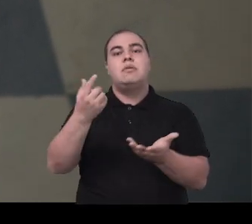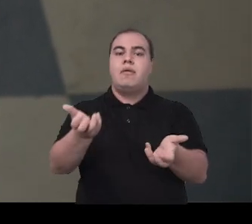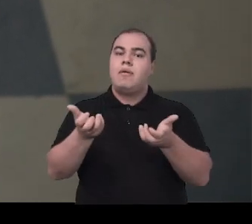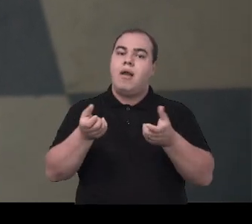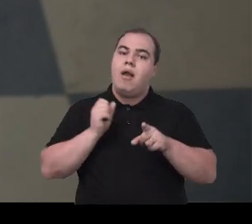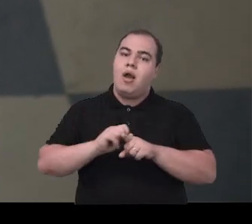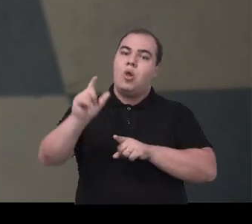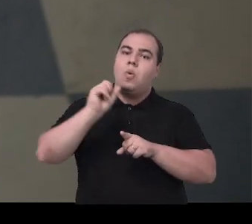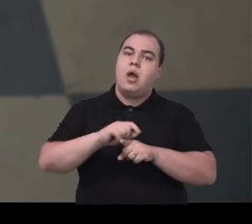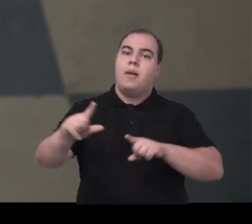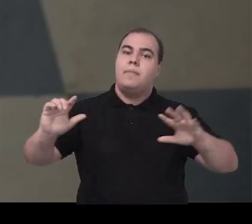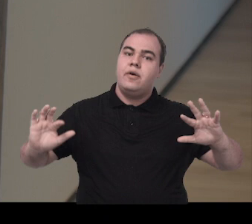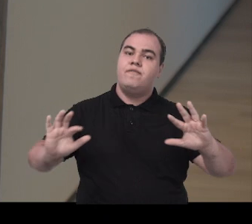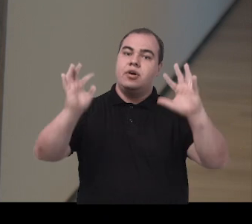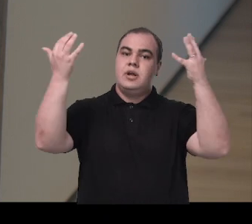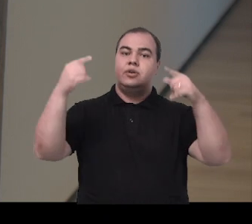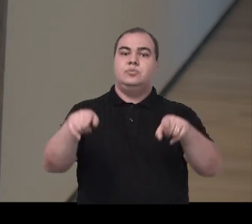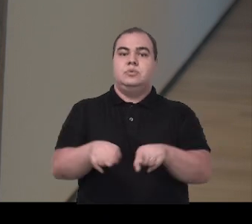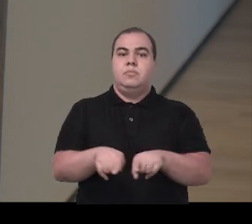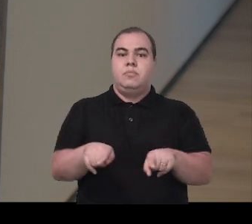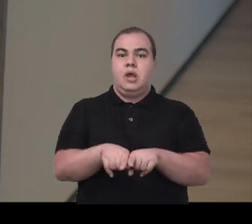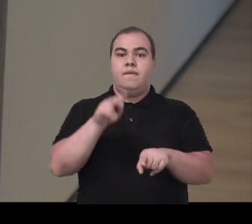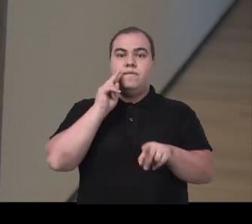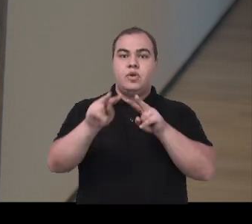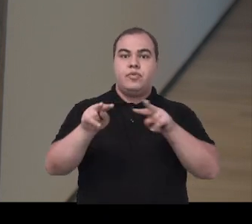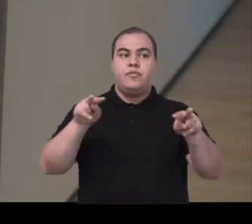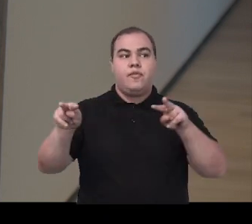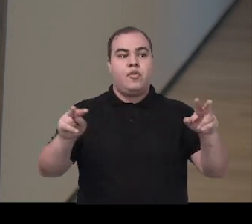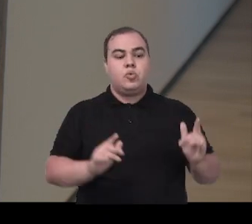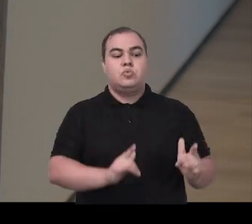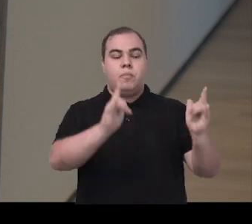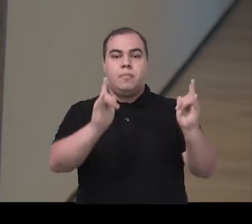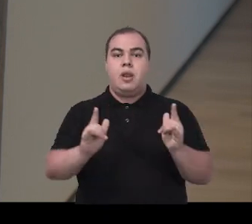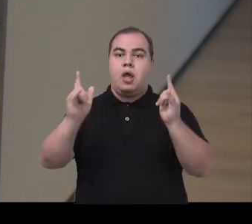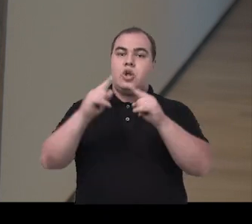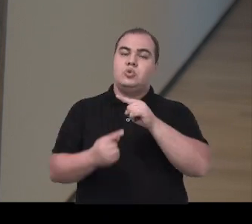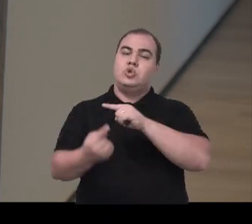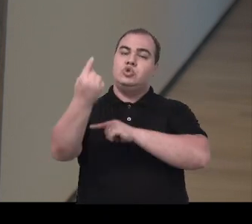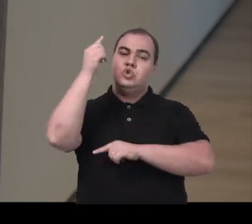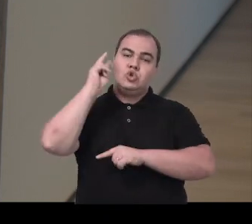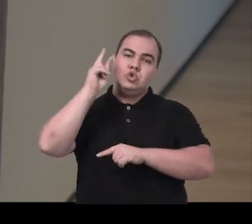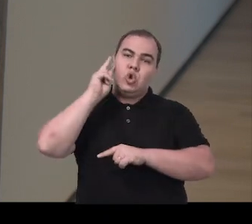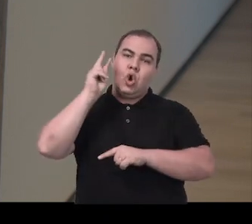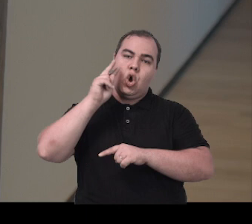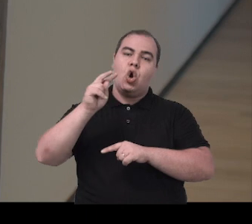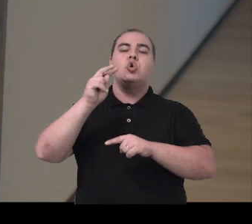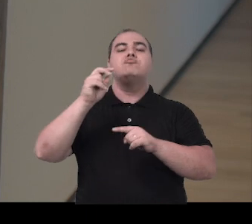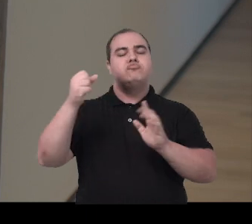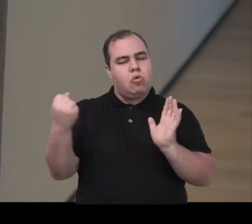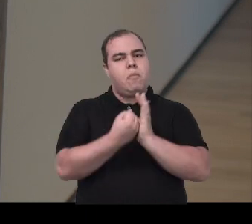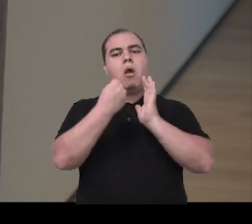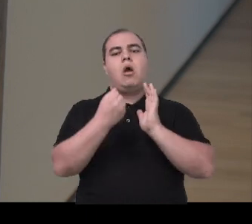conseguir alugar para eventos. Com a desocupação dos prédios aqui, que são prédios antigos, históricos,